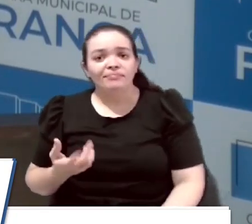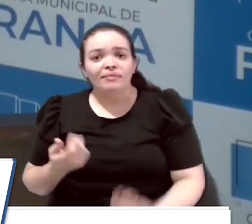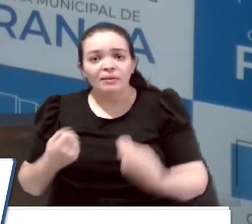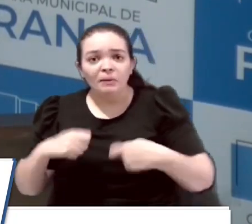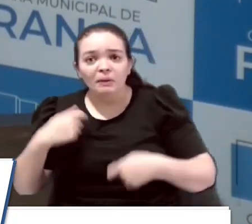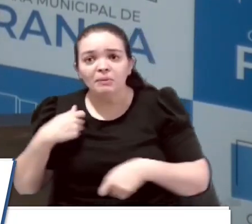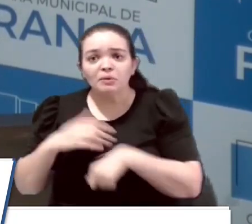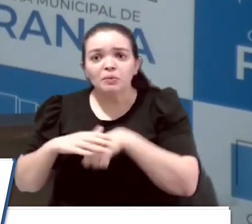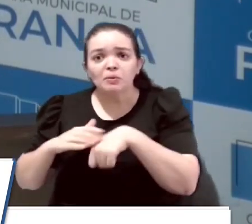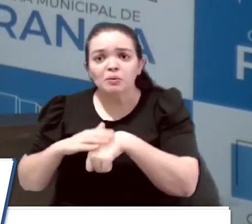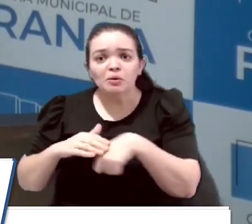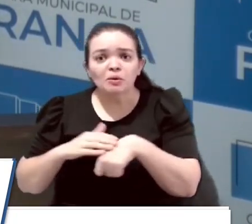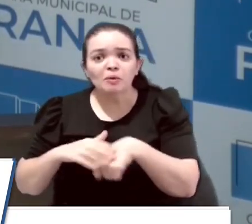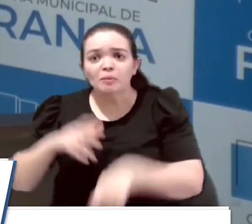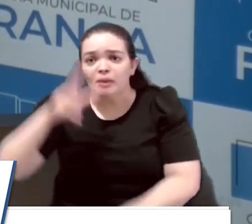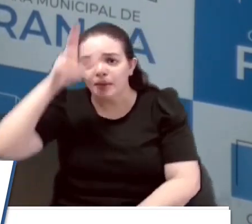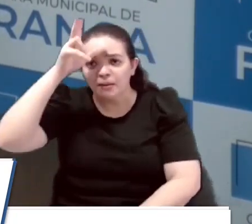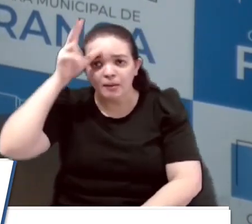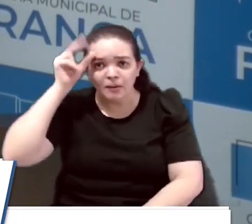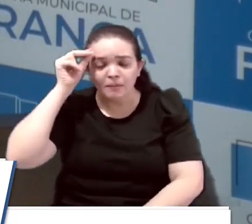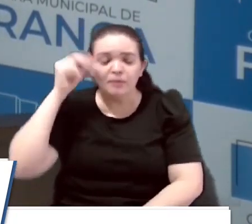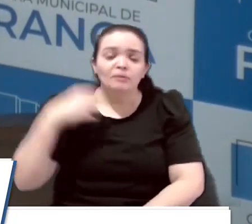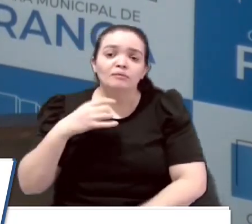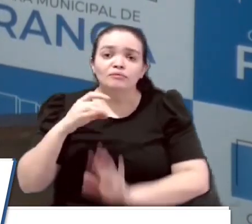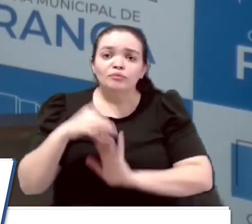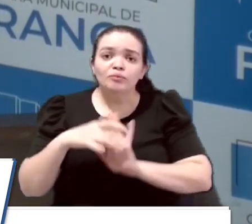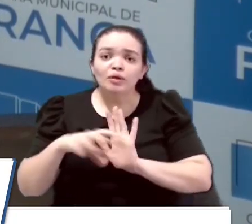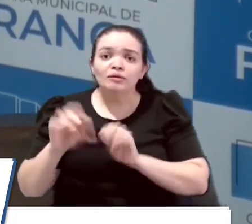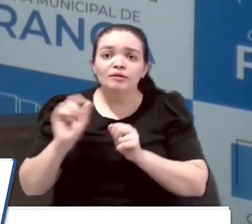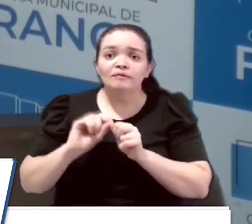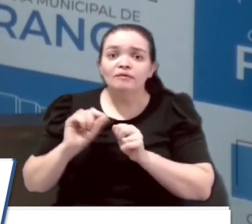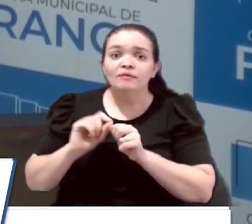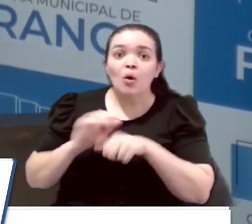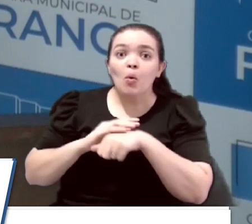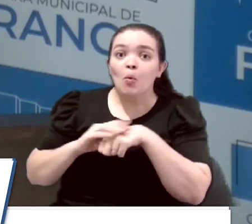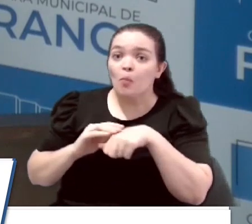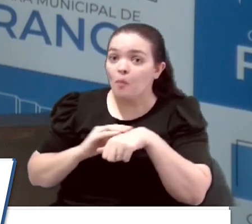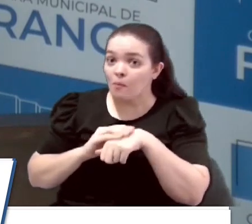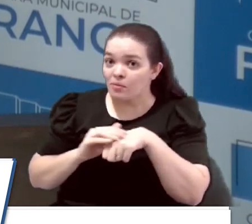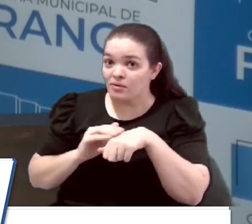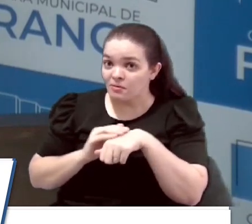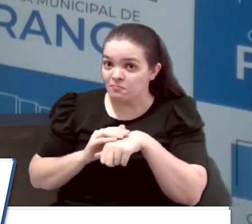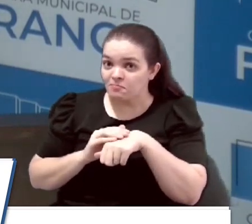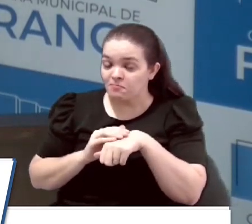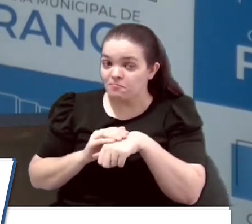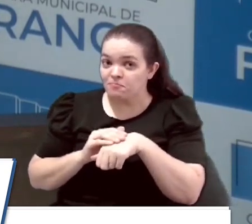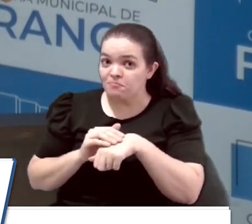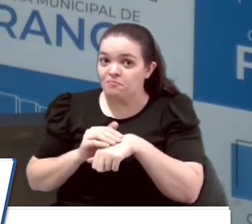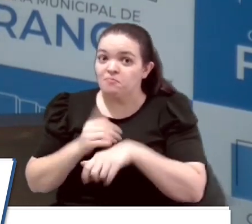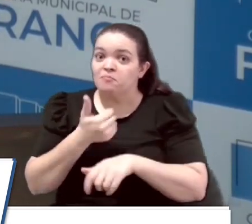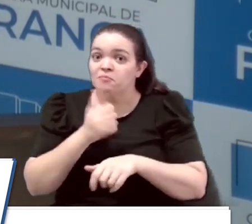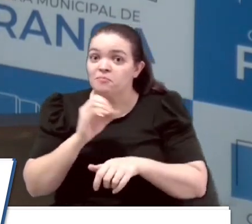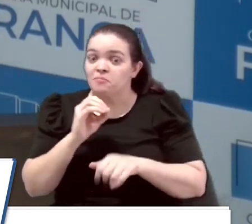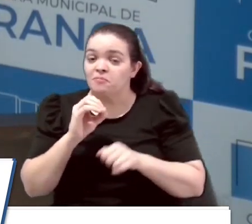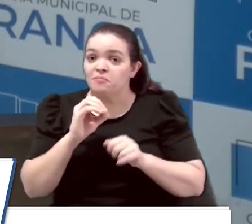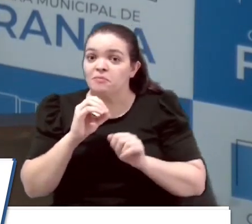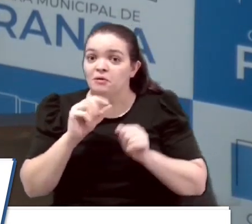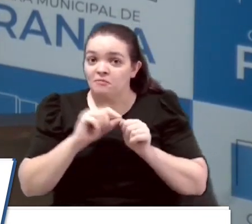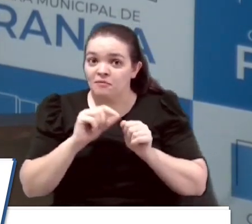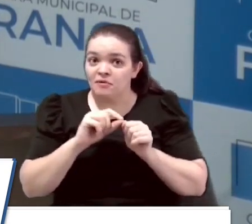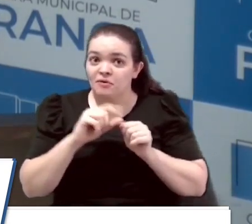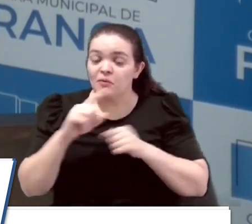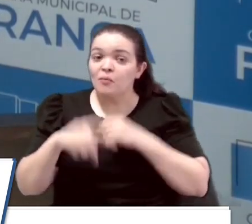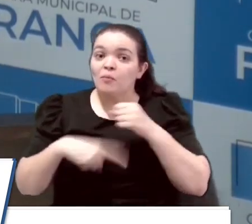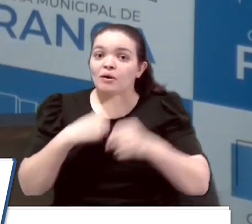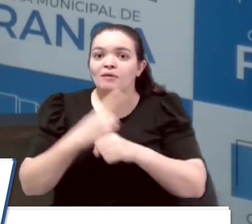conversar com o prefeito, fazer a indicação, conversar. Aí, ele fez 10. Para o ano que vem, vai sair mais